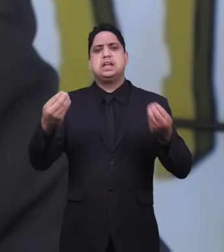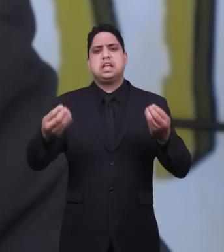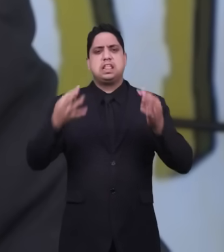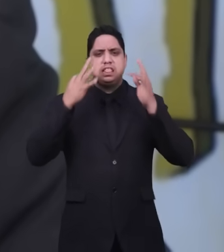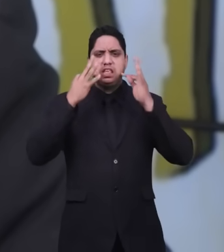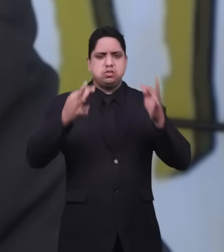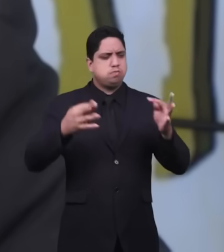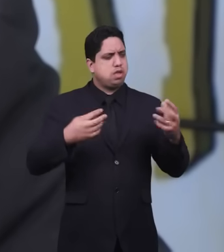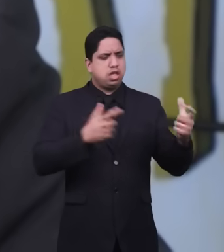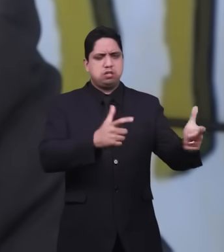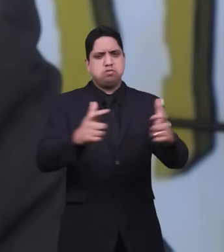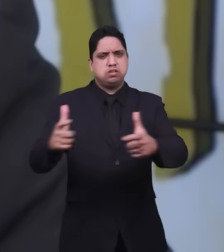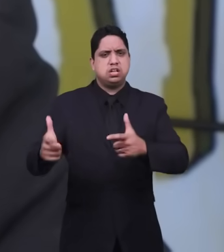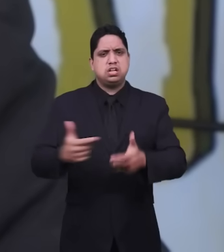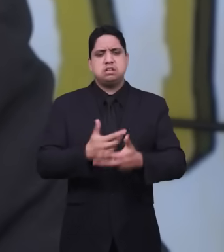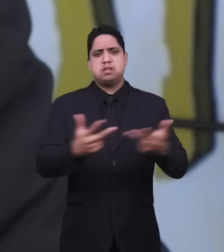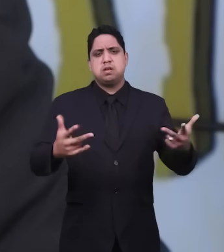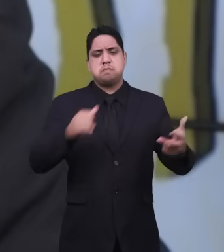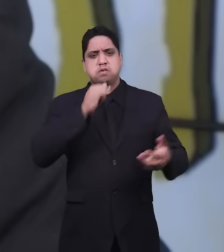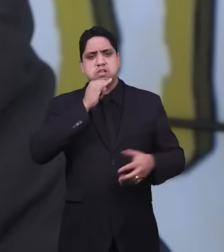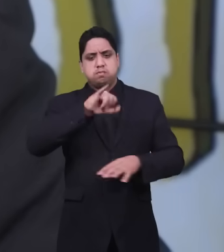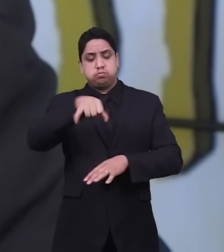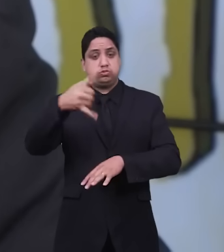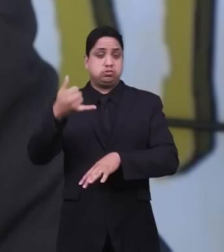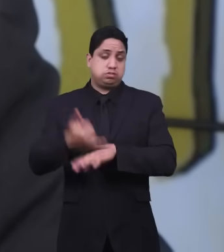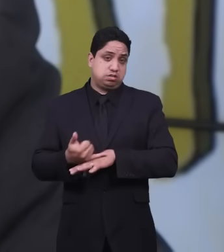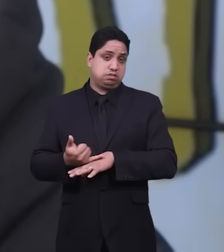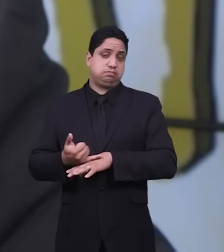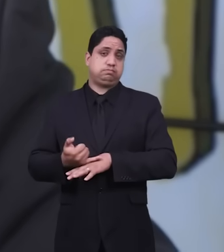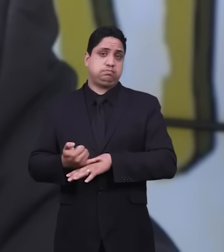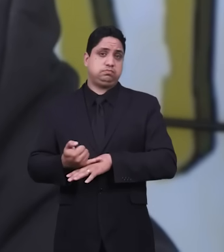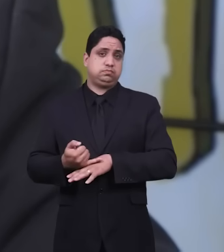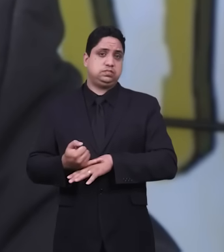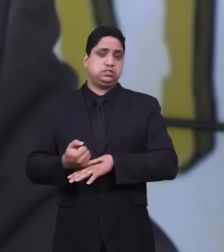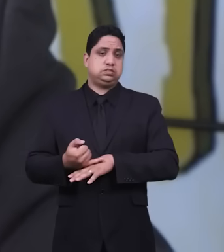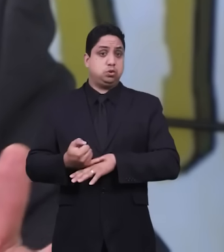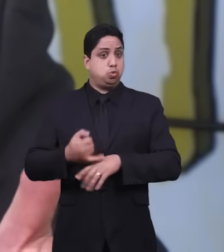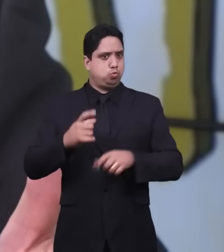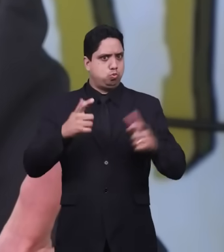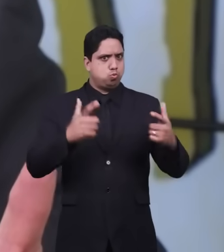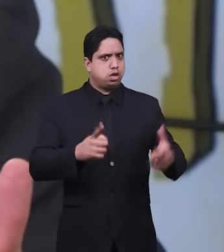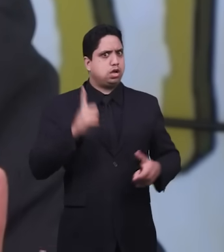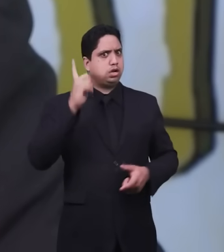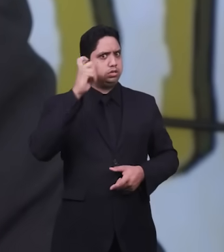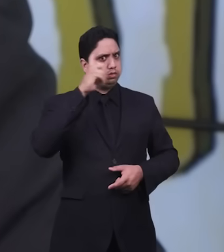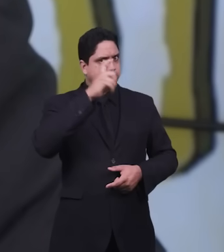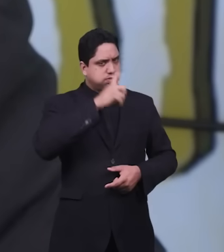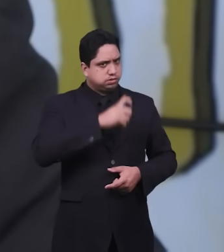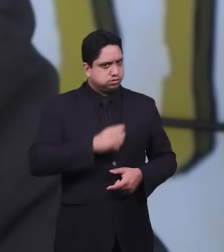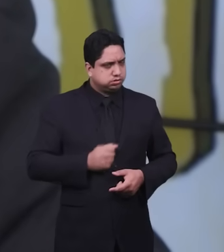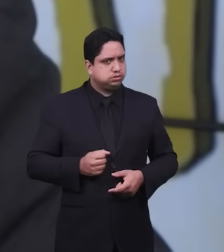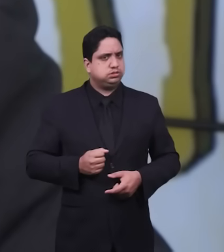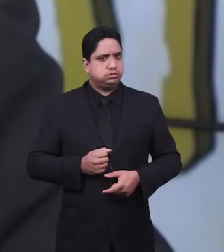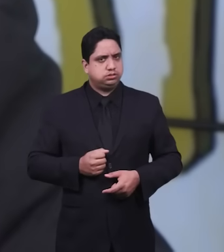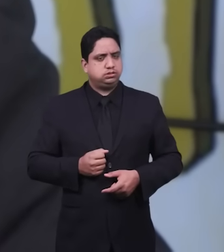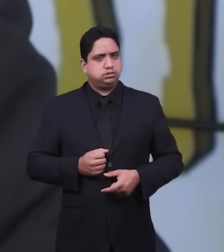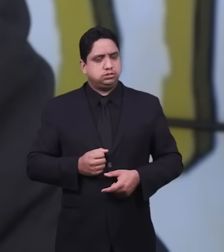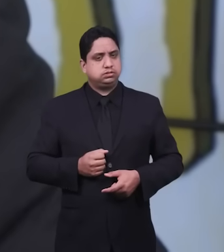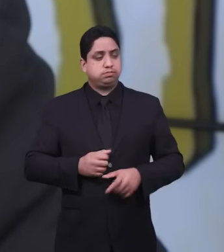testemunhar em todas as partes, como Jerusalém, né? Que era até um lugar difícil, né?